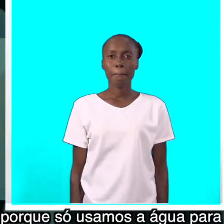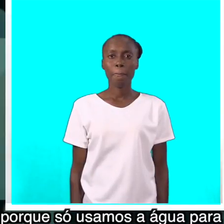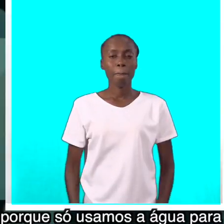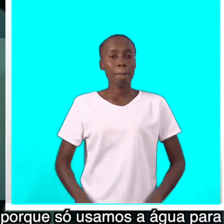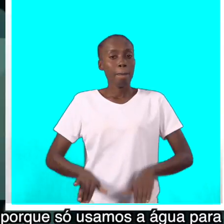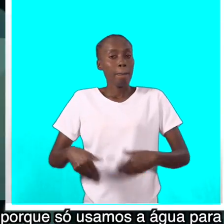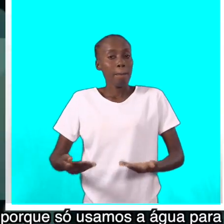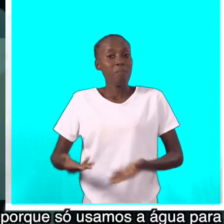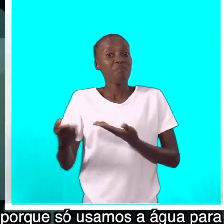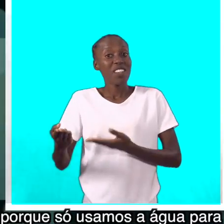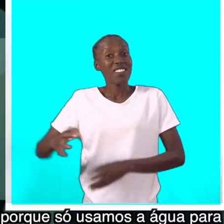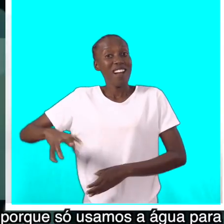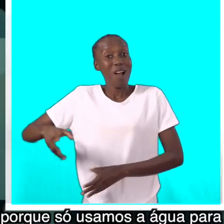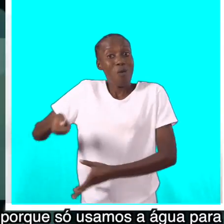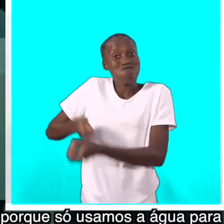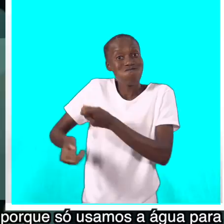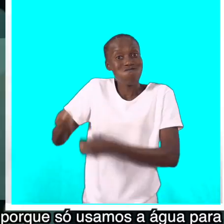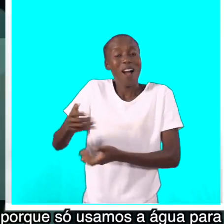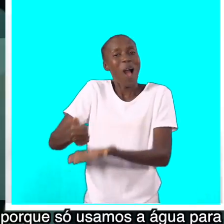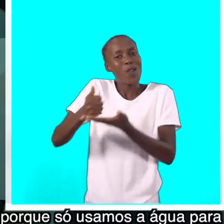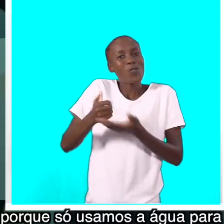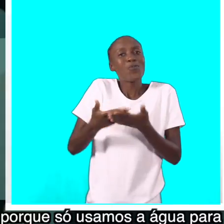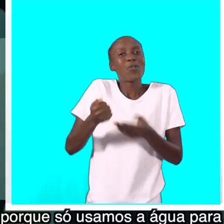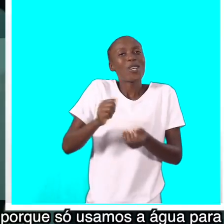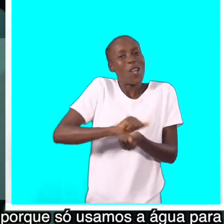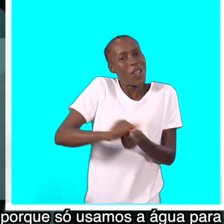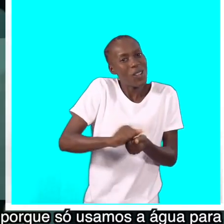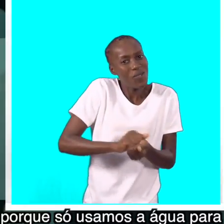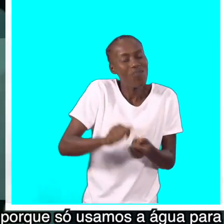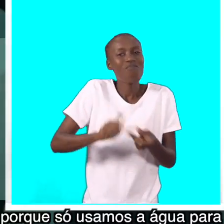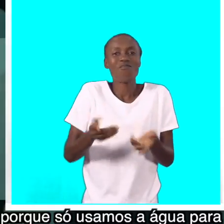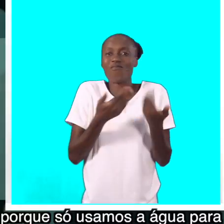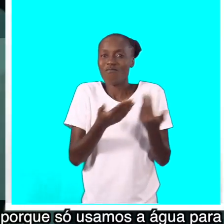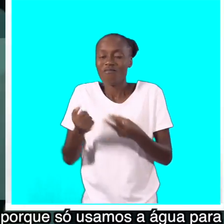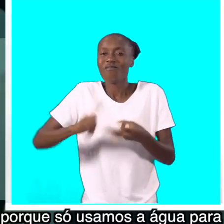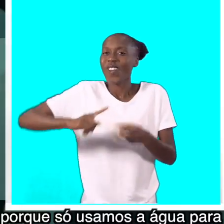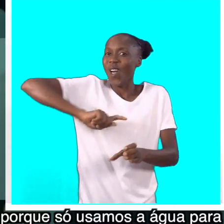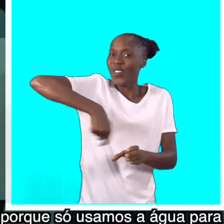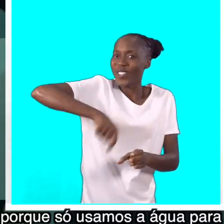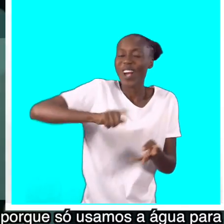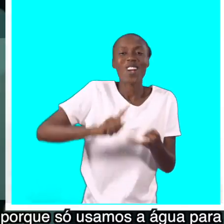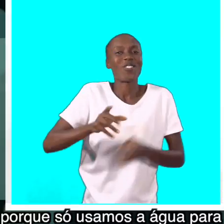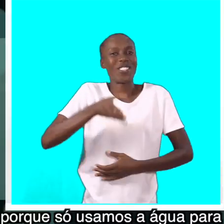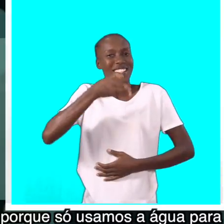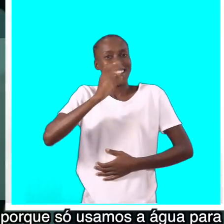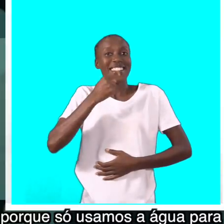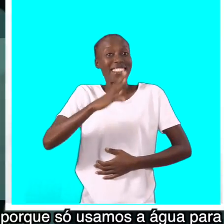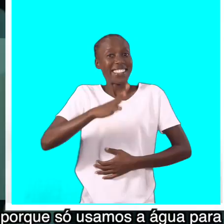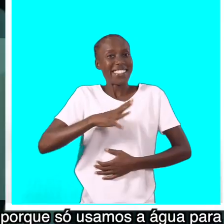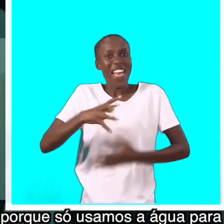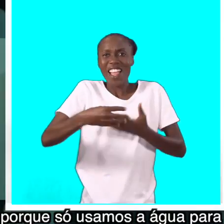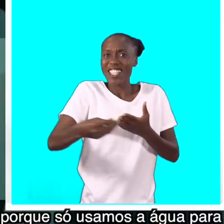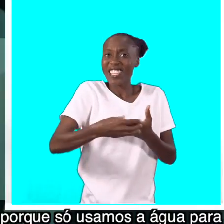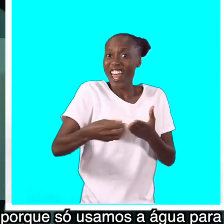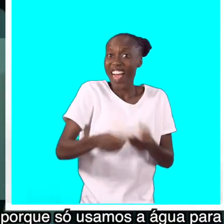a utilizar isso aí que eu estou a dizer. Lavar e lavar pratos. E fazer uma chamba.